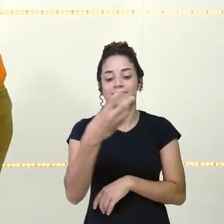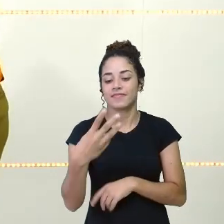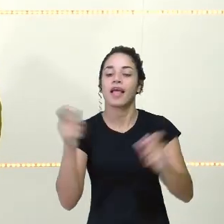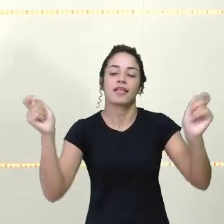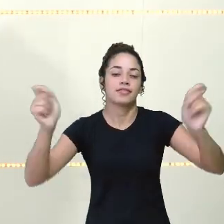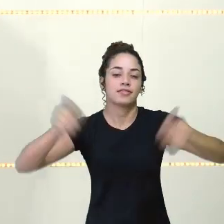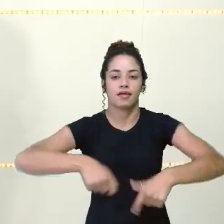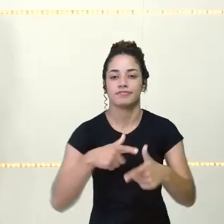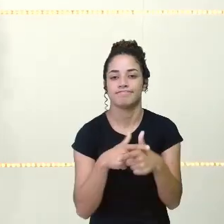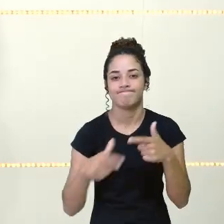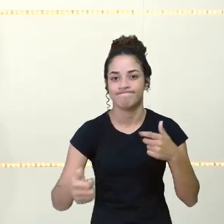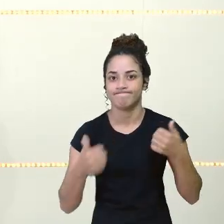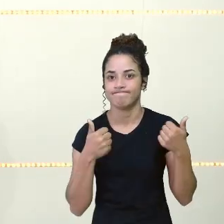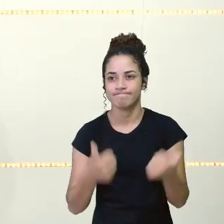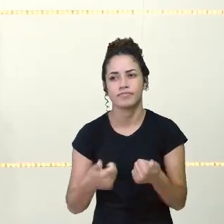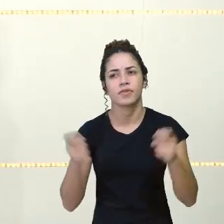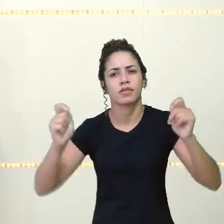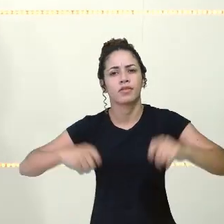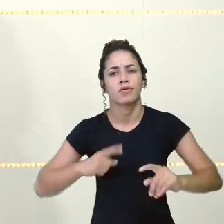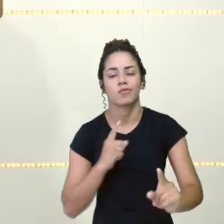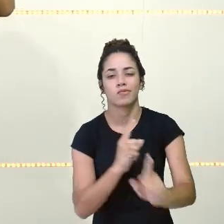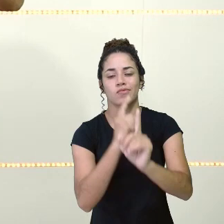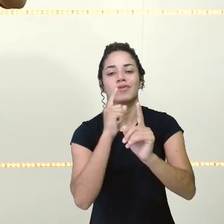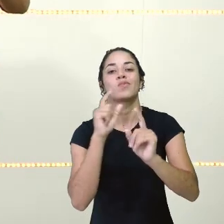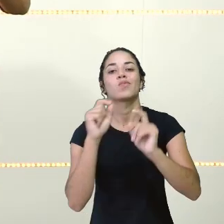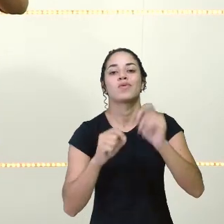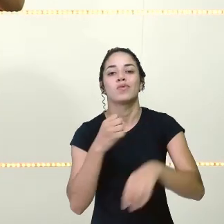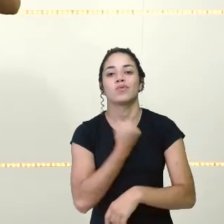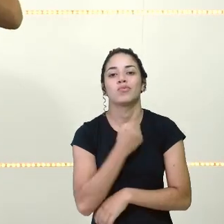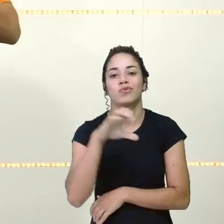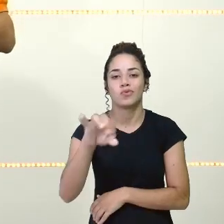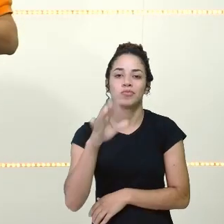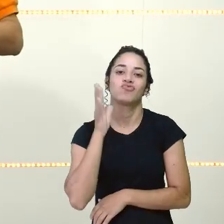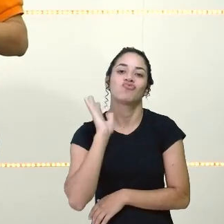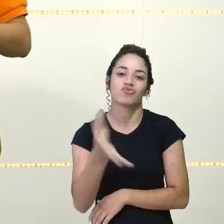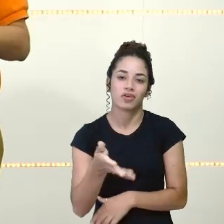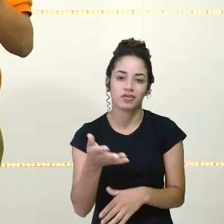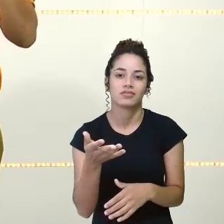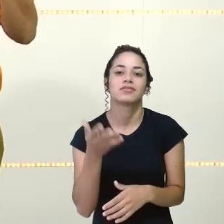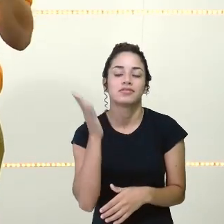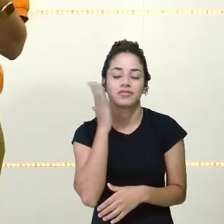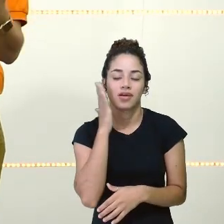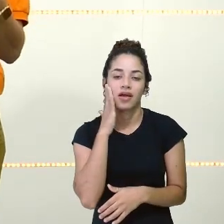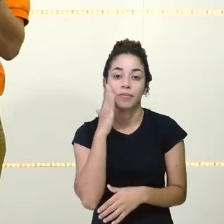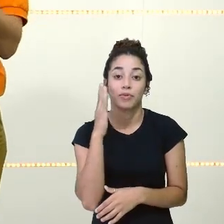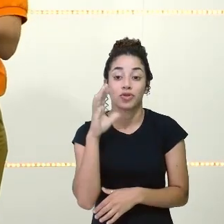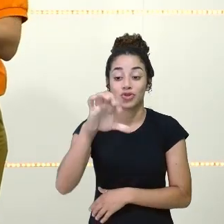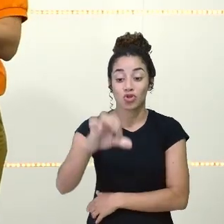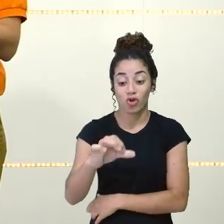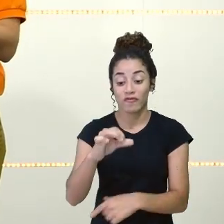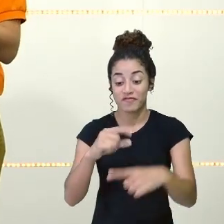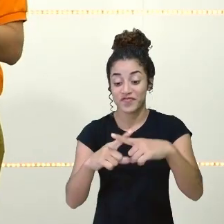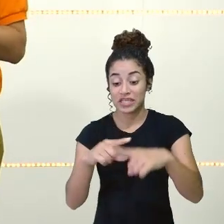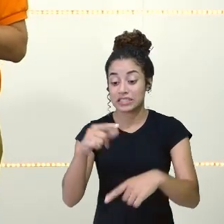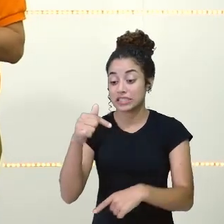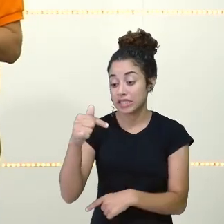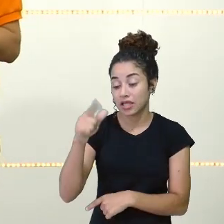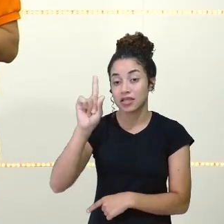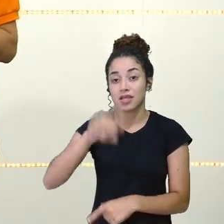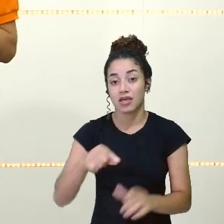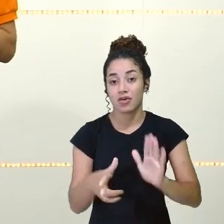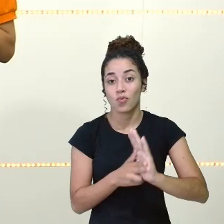63. Aí eu já achei o número 9, porque você já é fera em multiplicação e sabe que 9 vezes 7